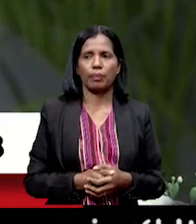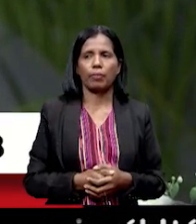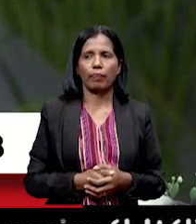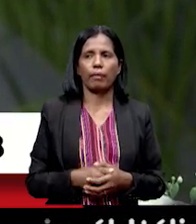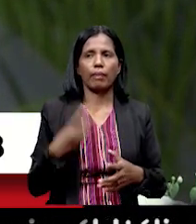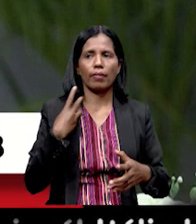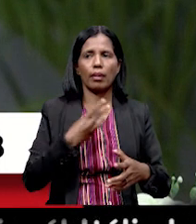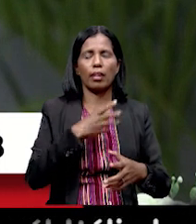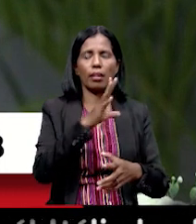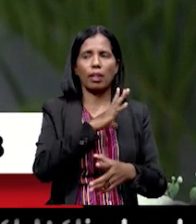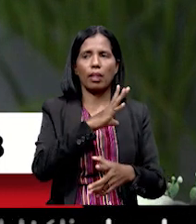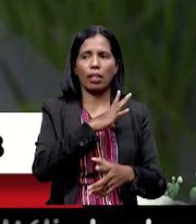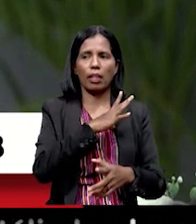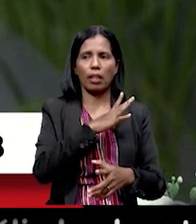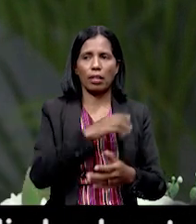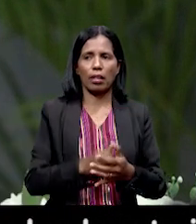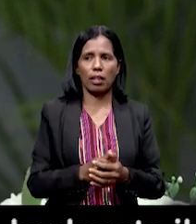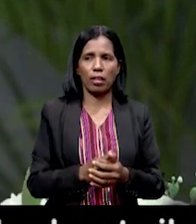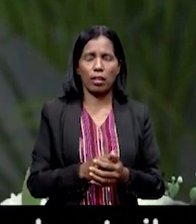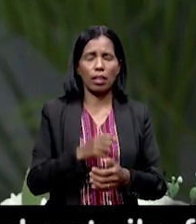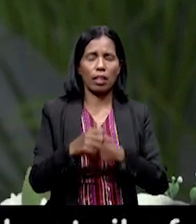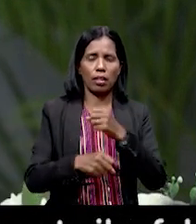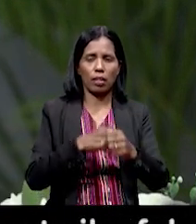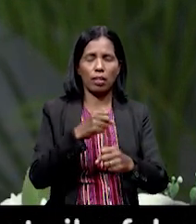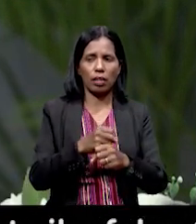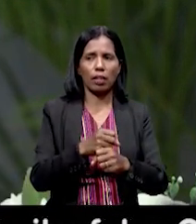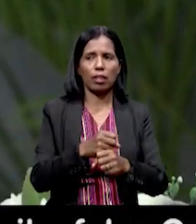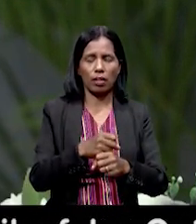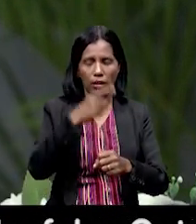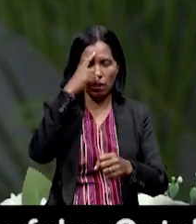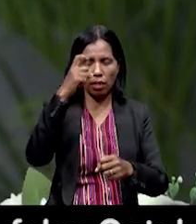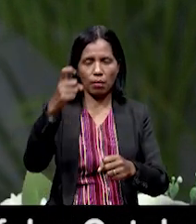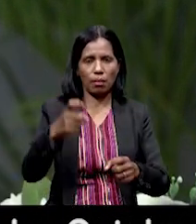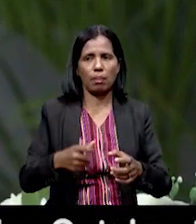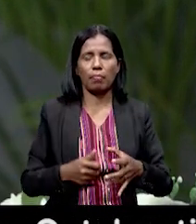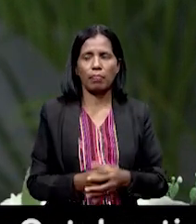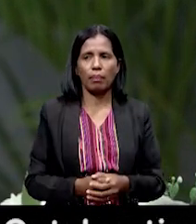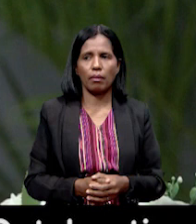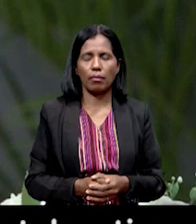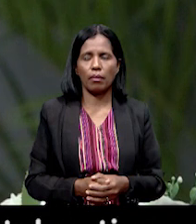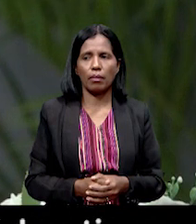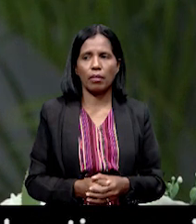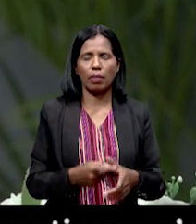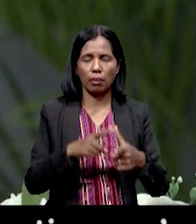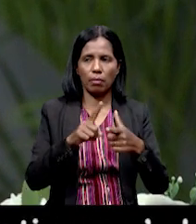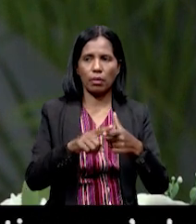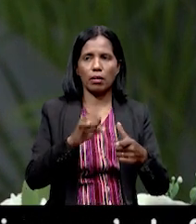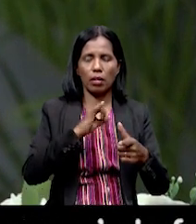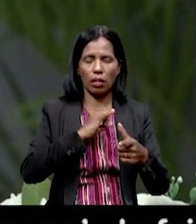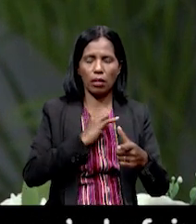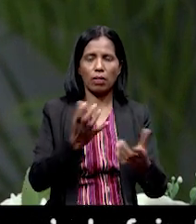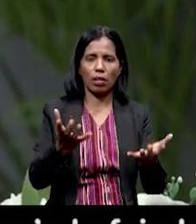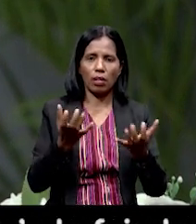Tem quase década de rua, tamo razão ao loi. Não temos, havia certeza